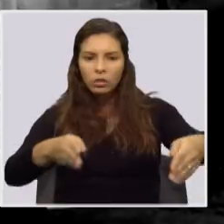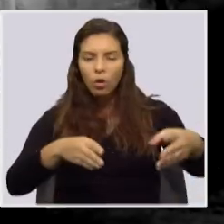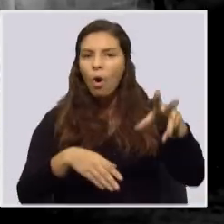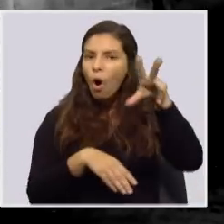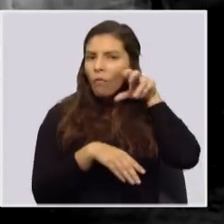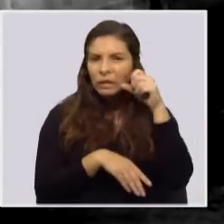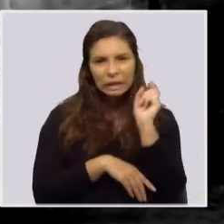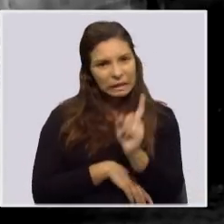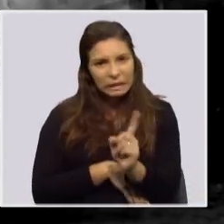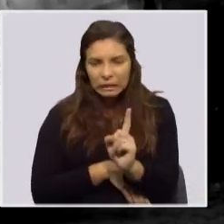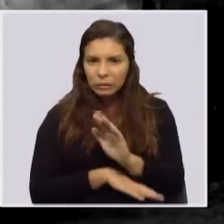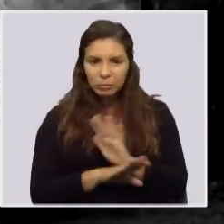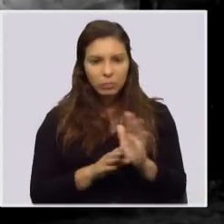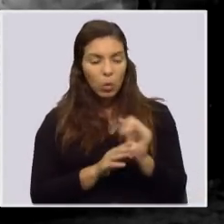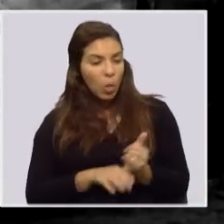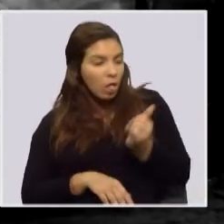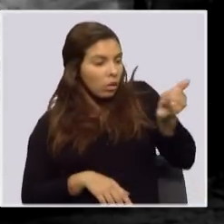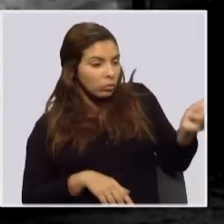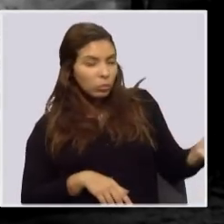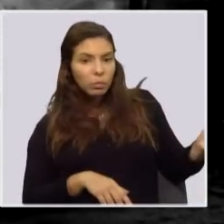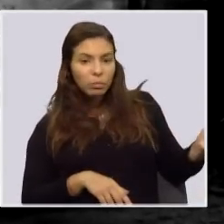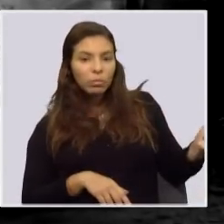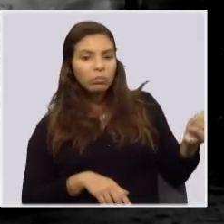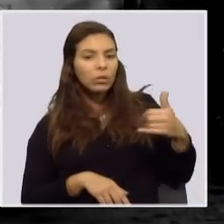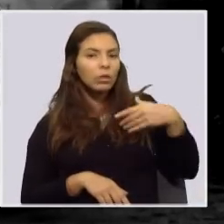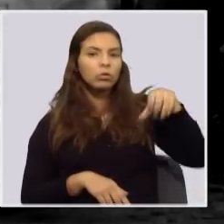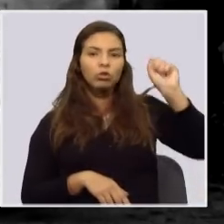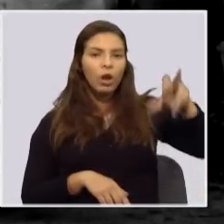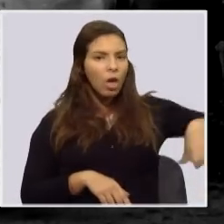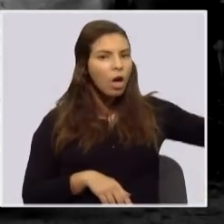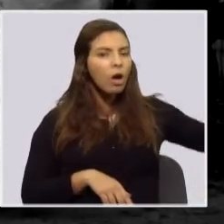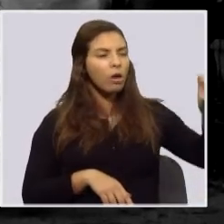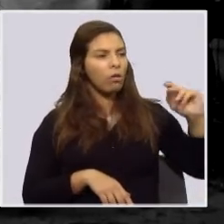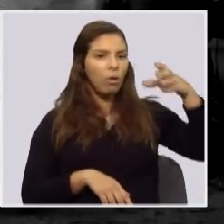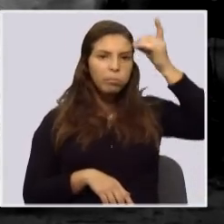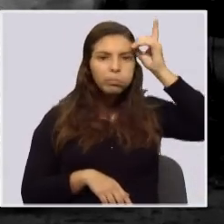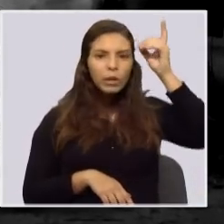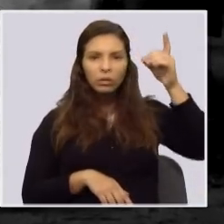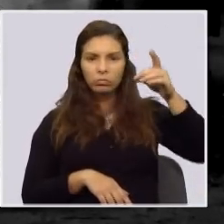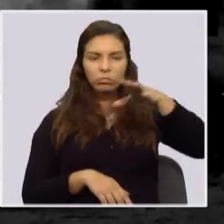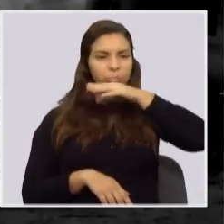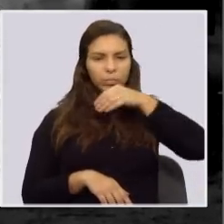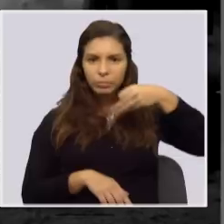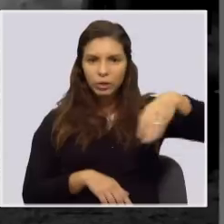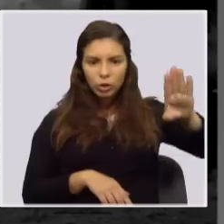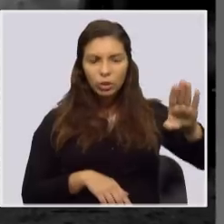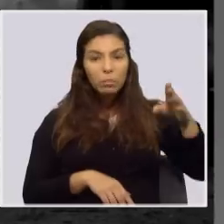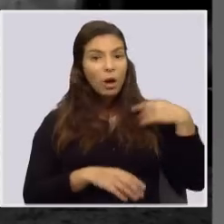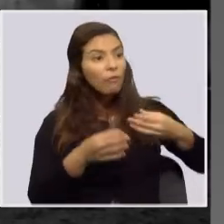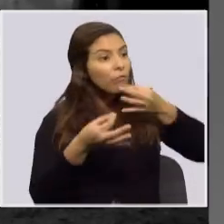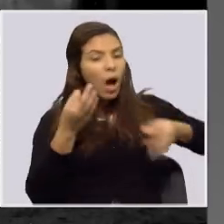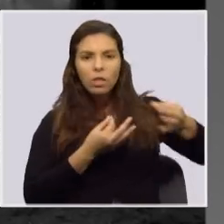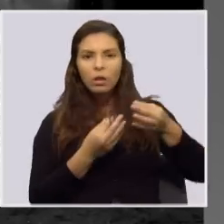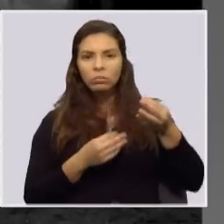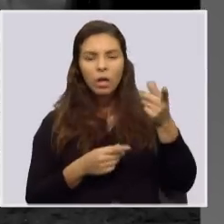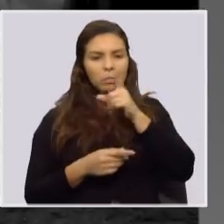no Alcatrão. Só via isto. Entretanto, ao nosso lado havia inúmeros GNRs, inúmeros bombeiros, Polícia Judiciária também, mas não só